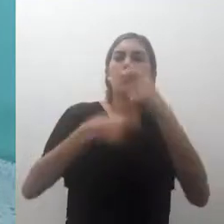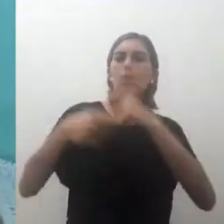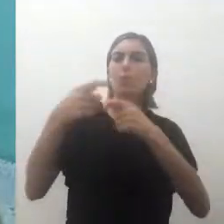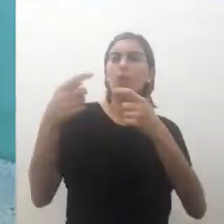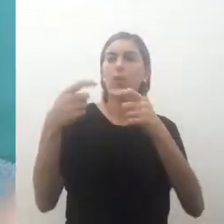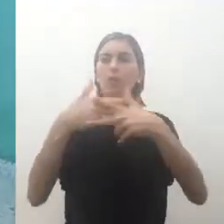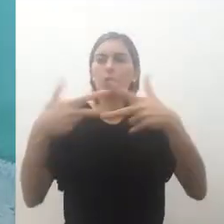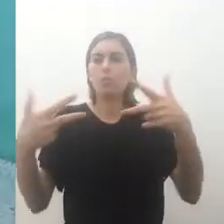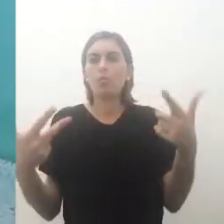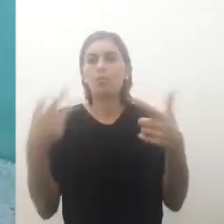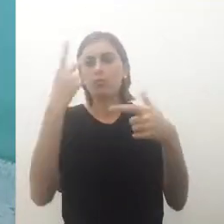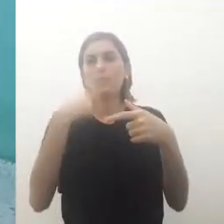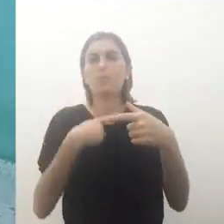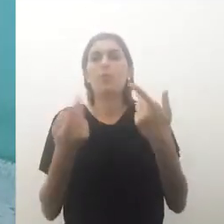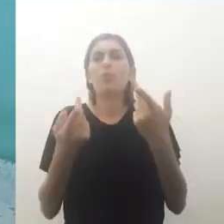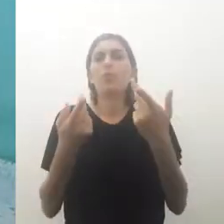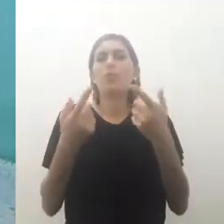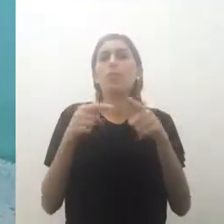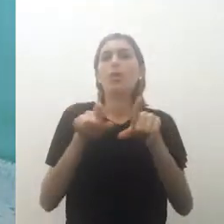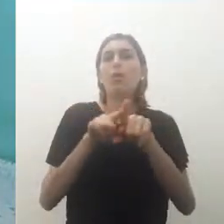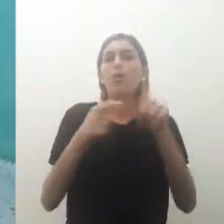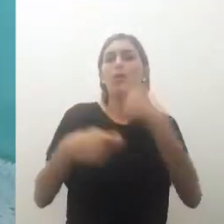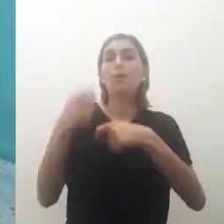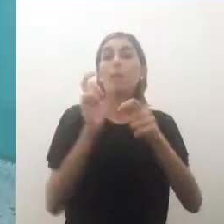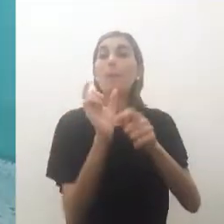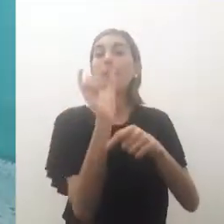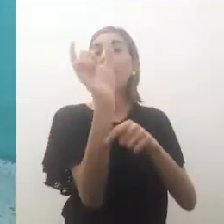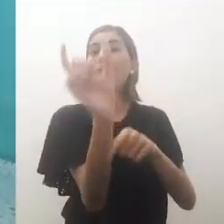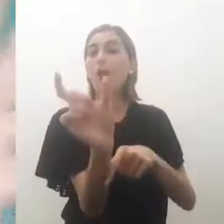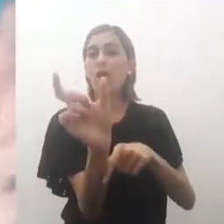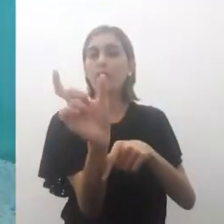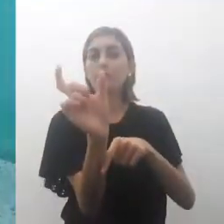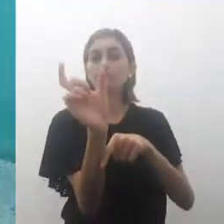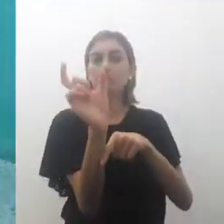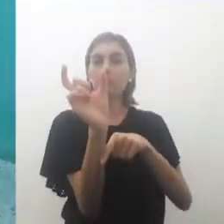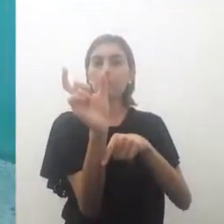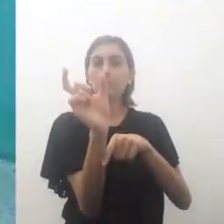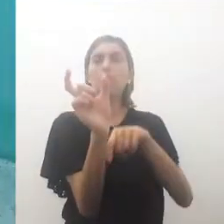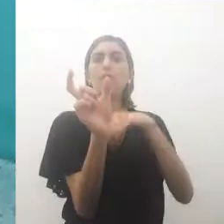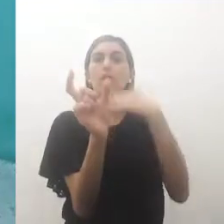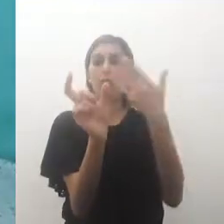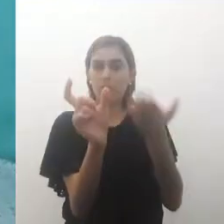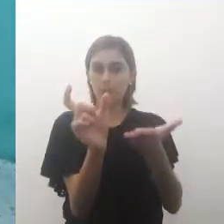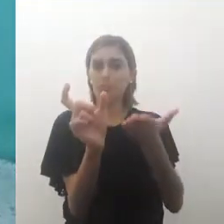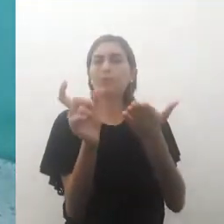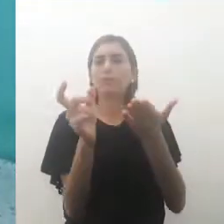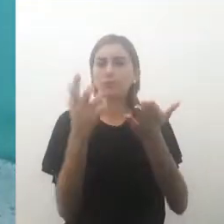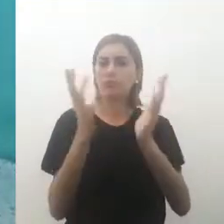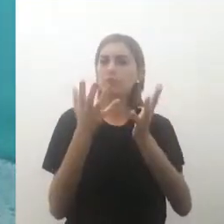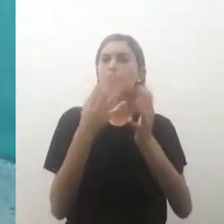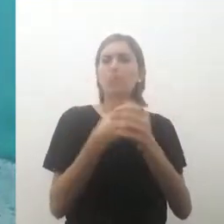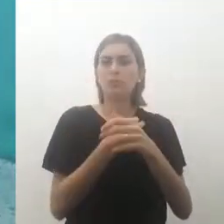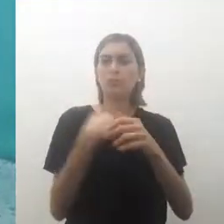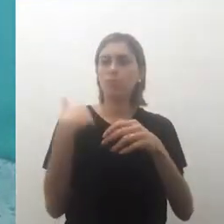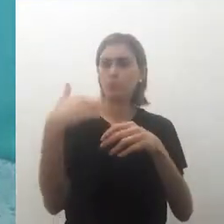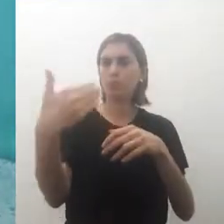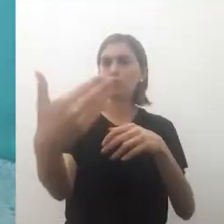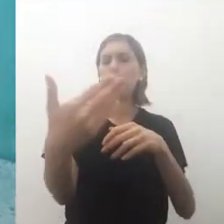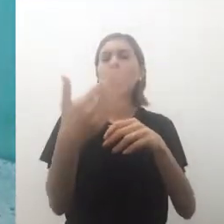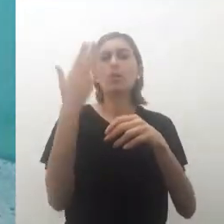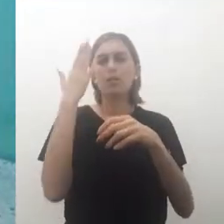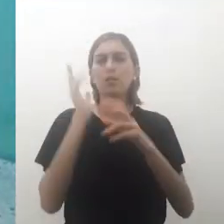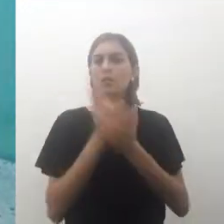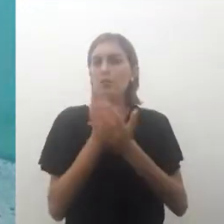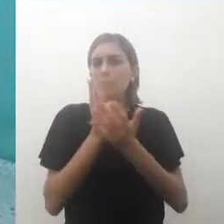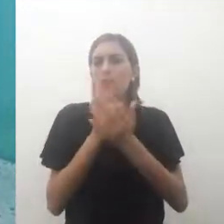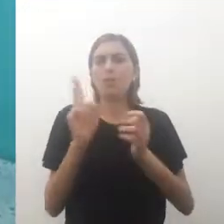empresas, administração de negócios, né? Administrar é uma palavra, um termo que é muito presente no nosso